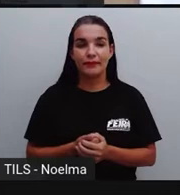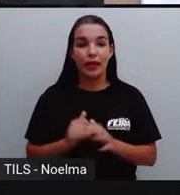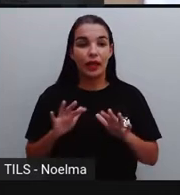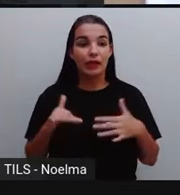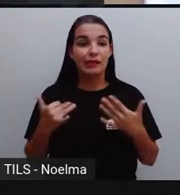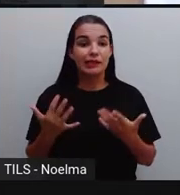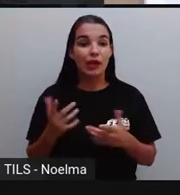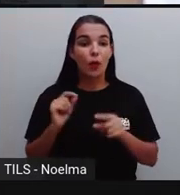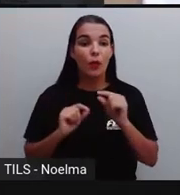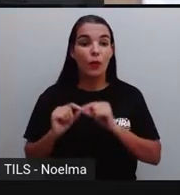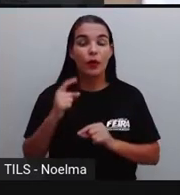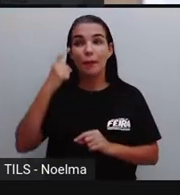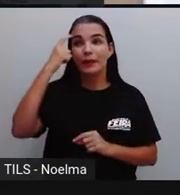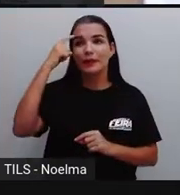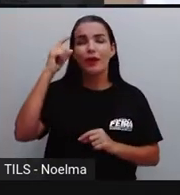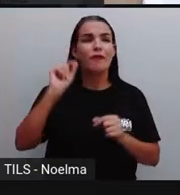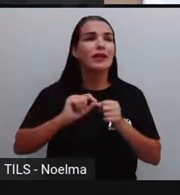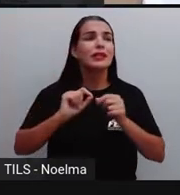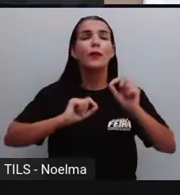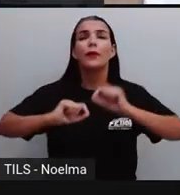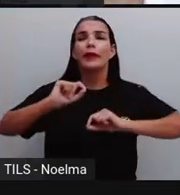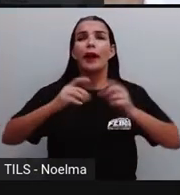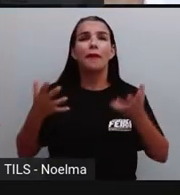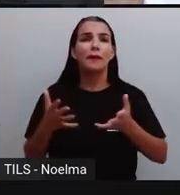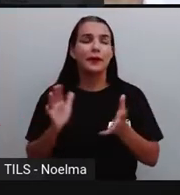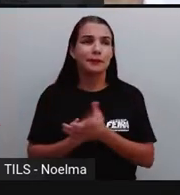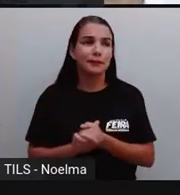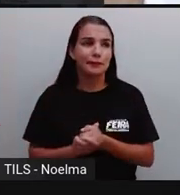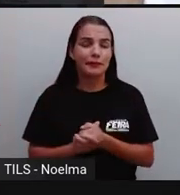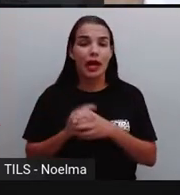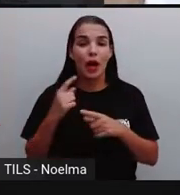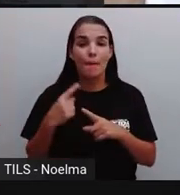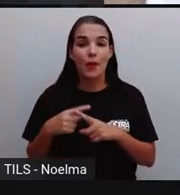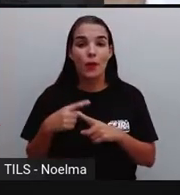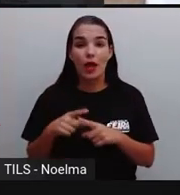aí eles ficaram pensando, e agora, né? O que é que a gente vai fazer? Porque